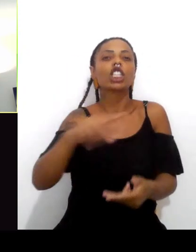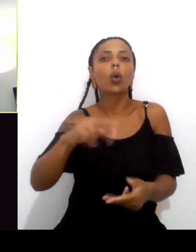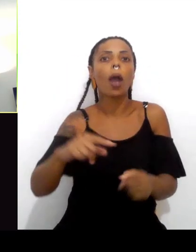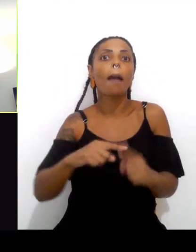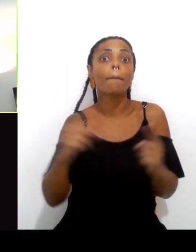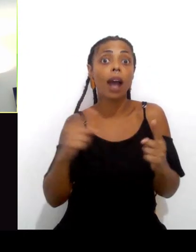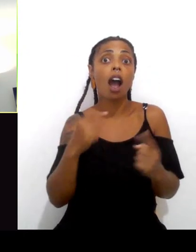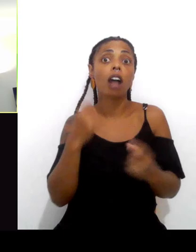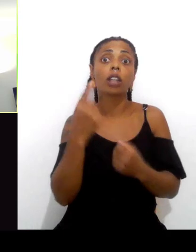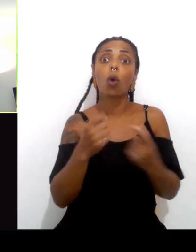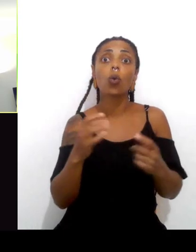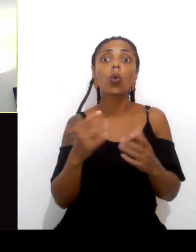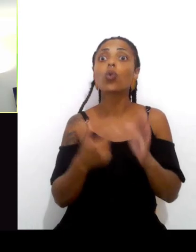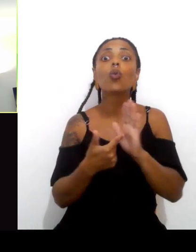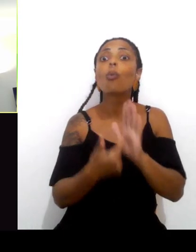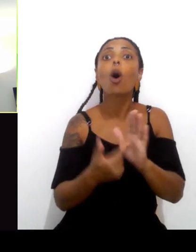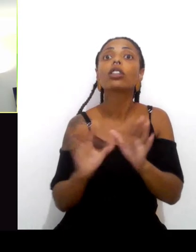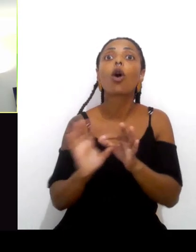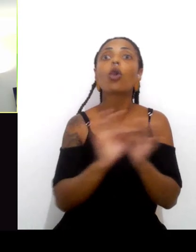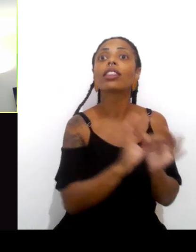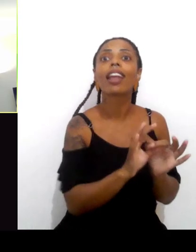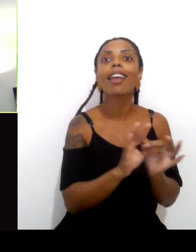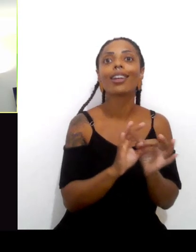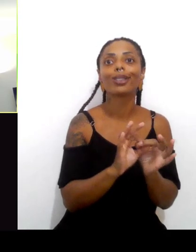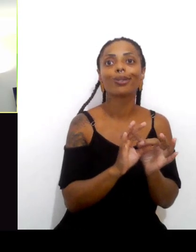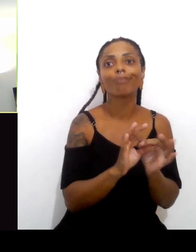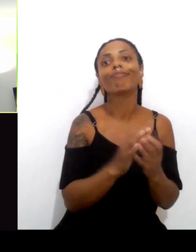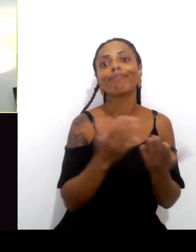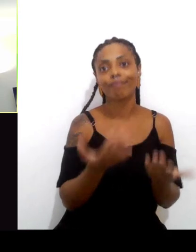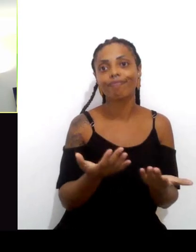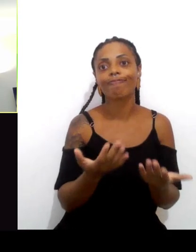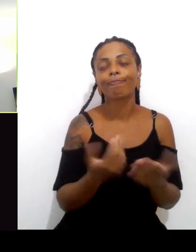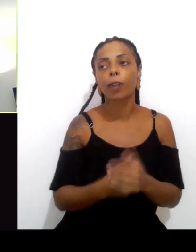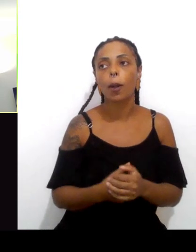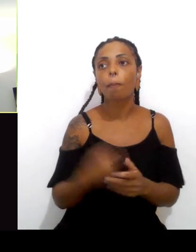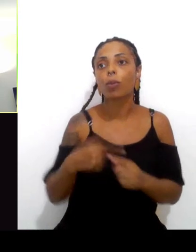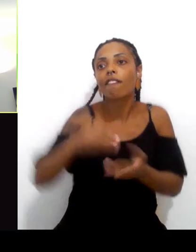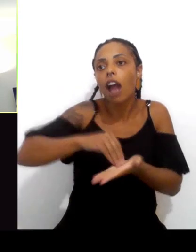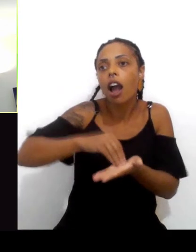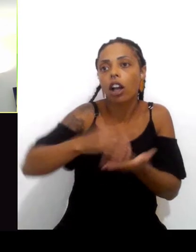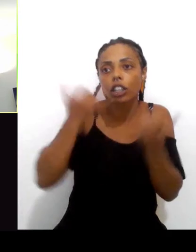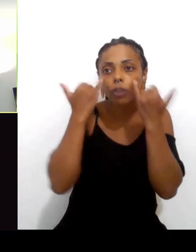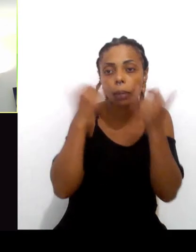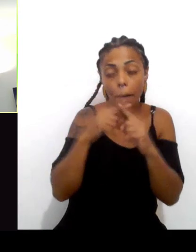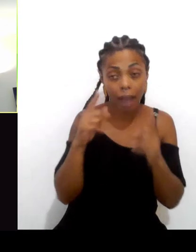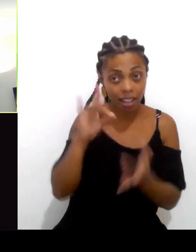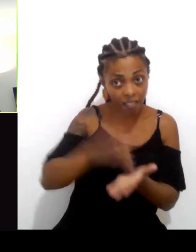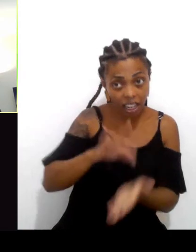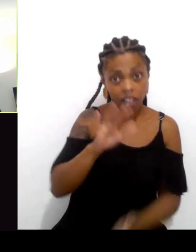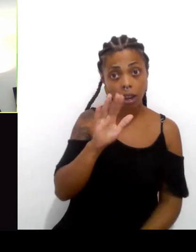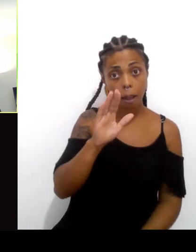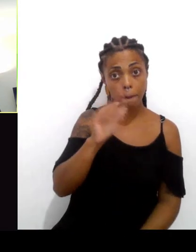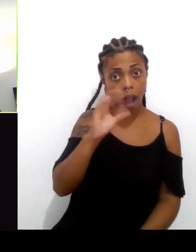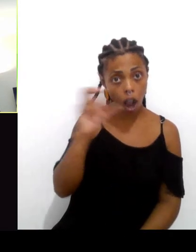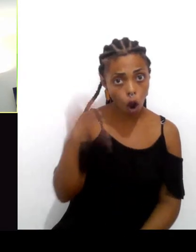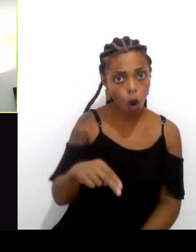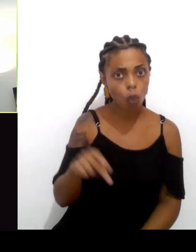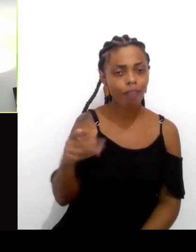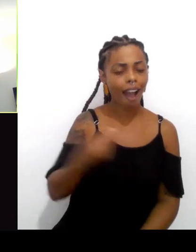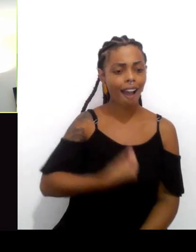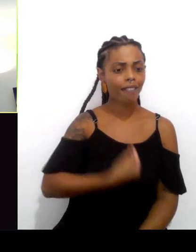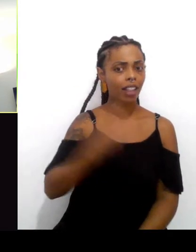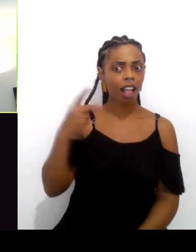não aparece E na verdade a maior parte da vida dele